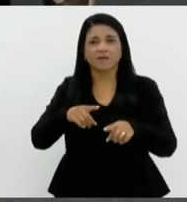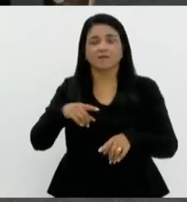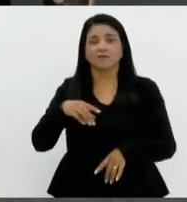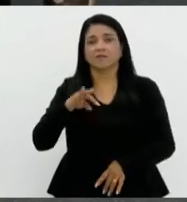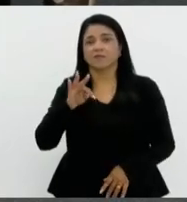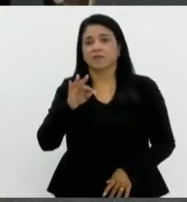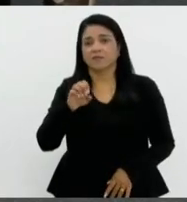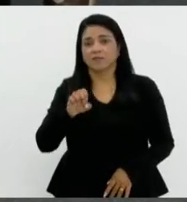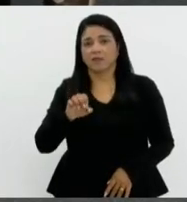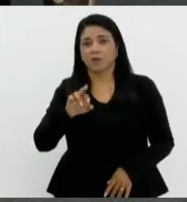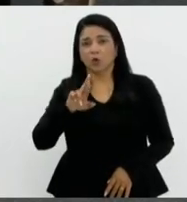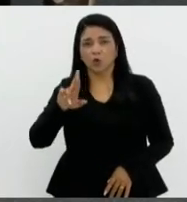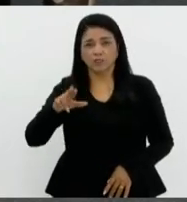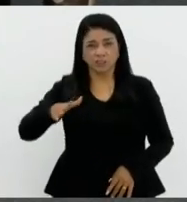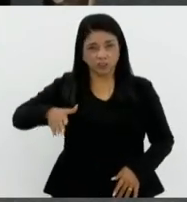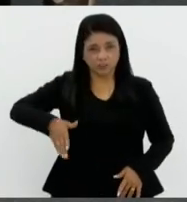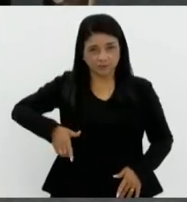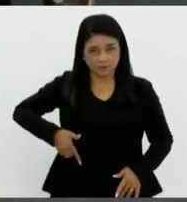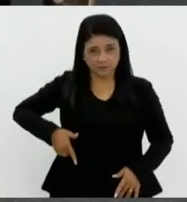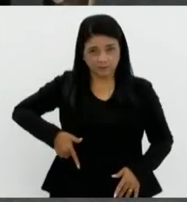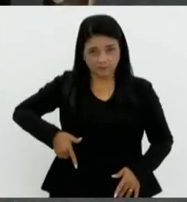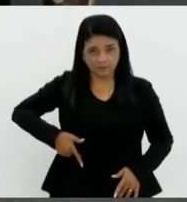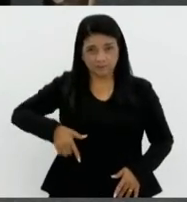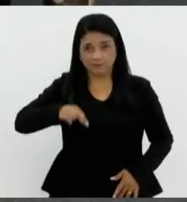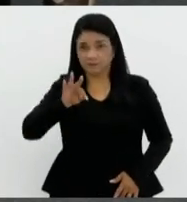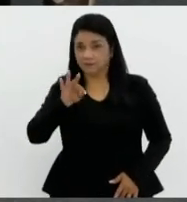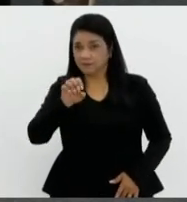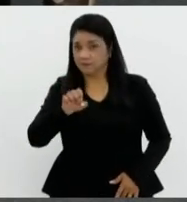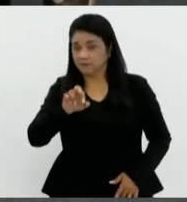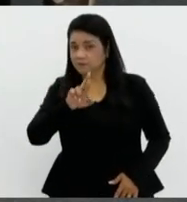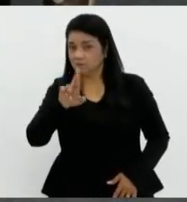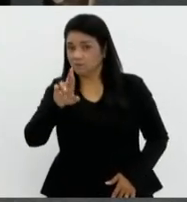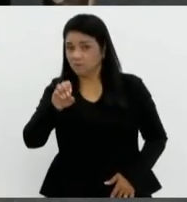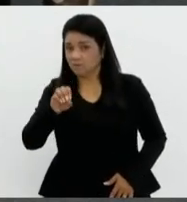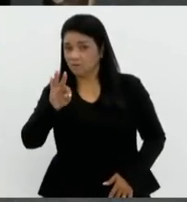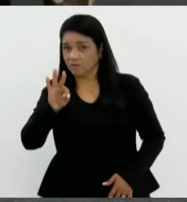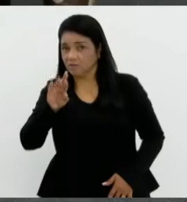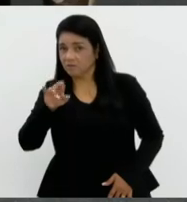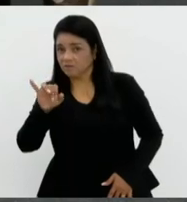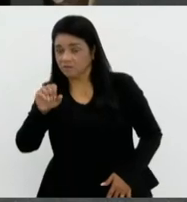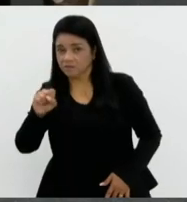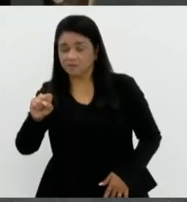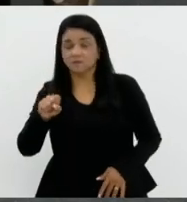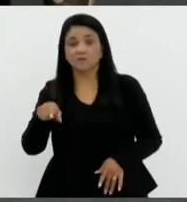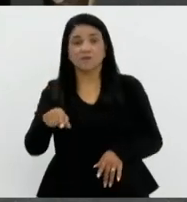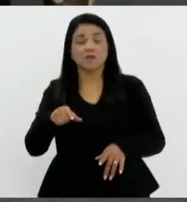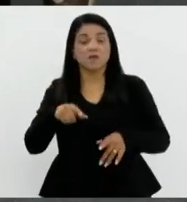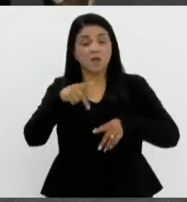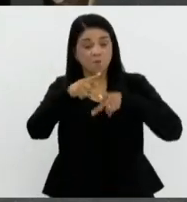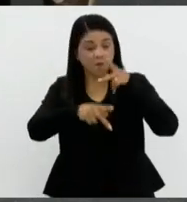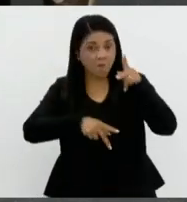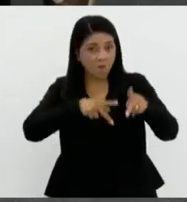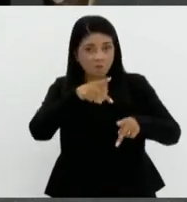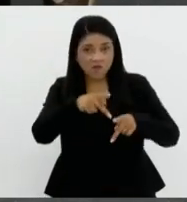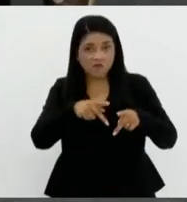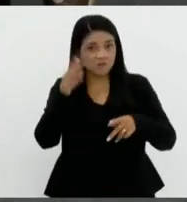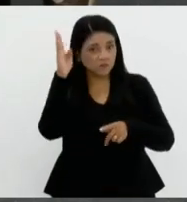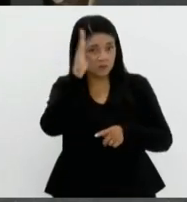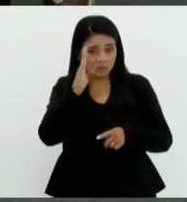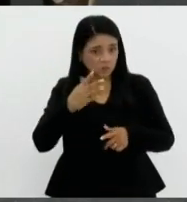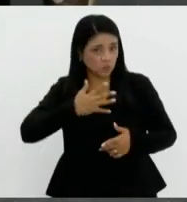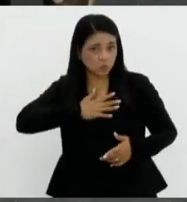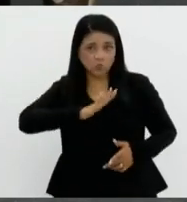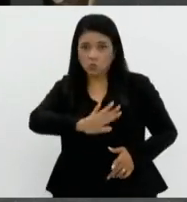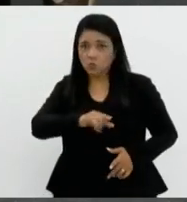está criando uma situação terrível para uma população inteira que não compactua grande parte dela